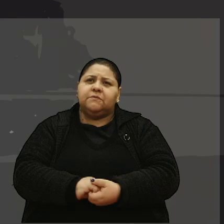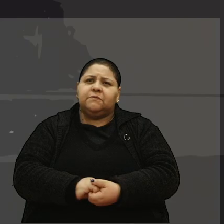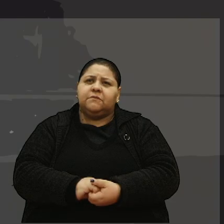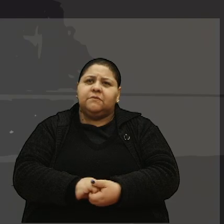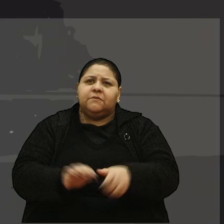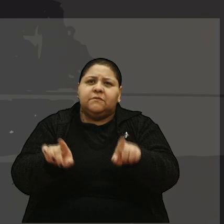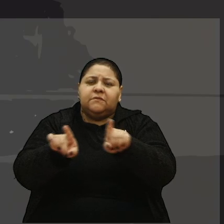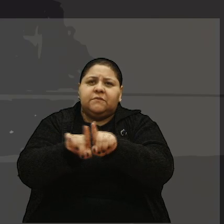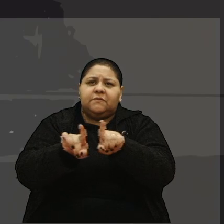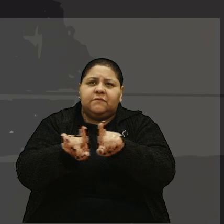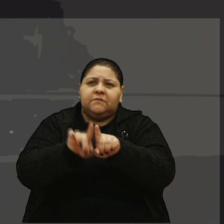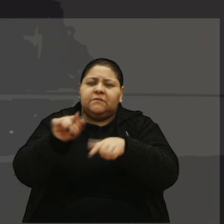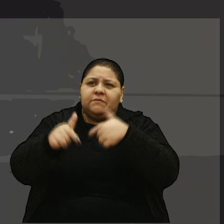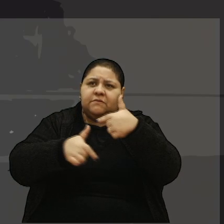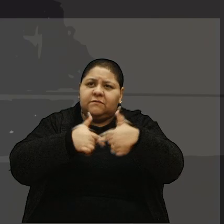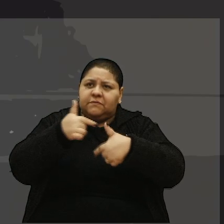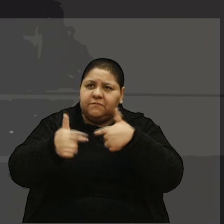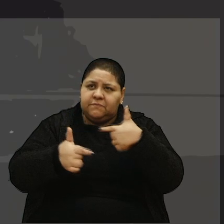ao trabalho